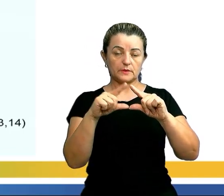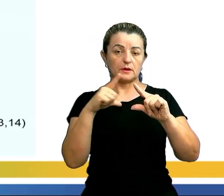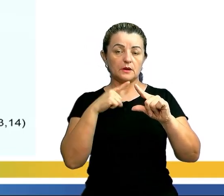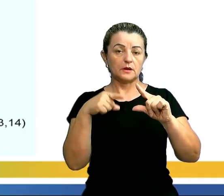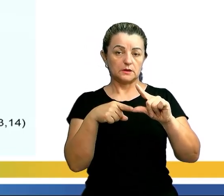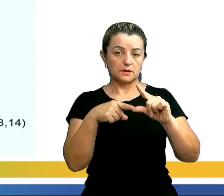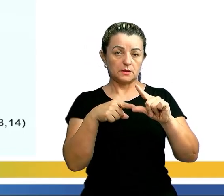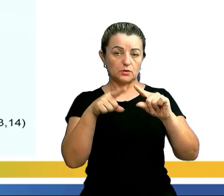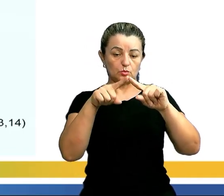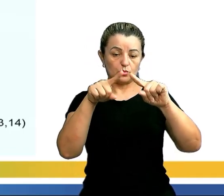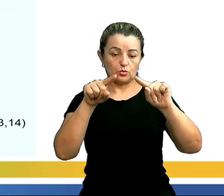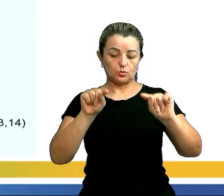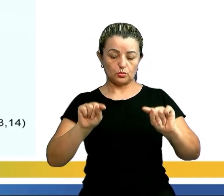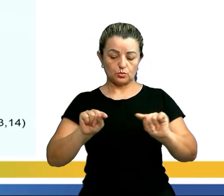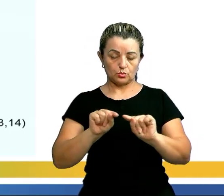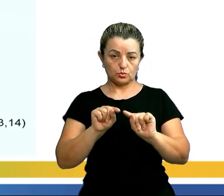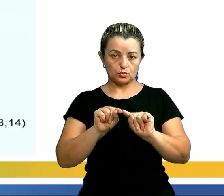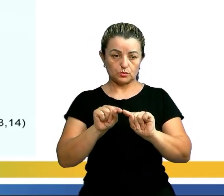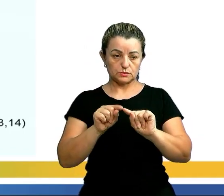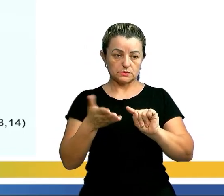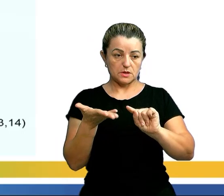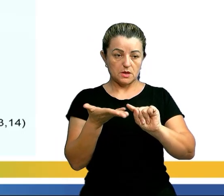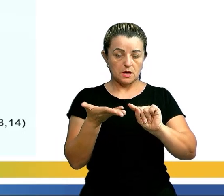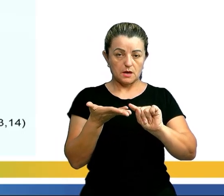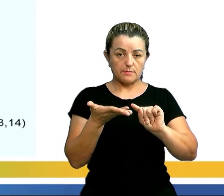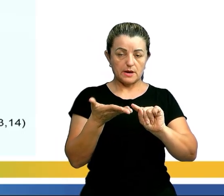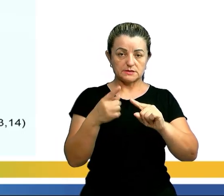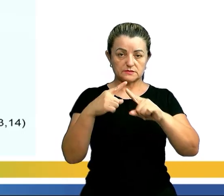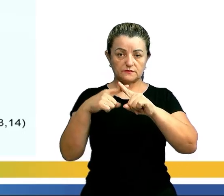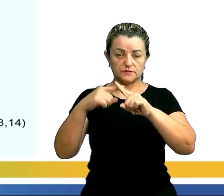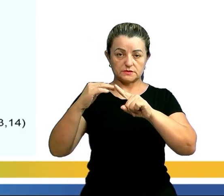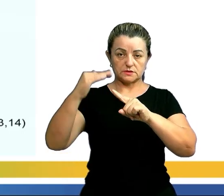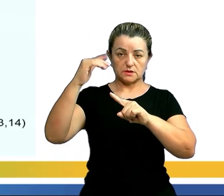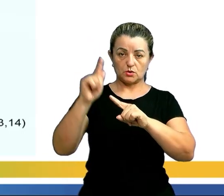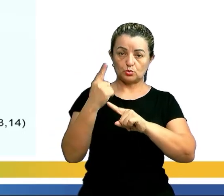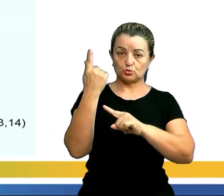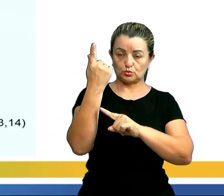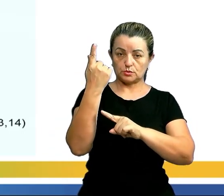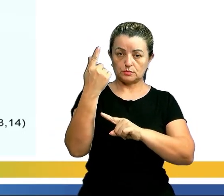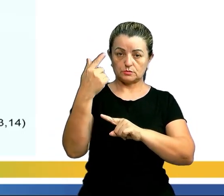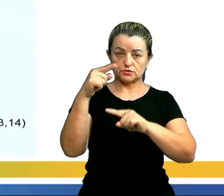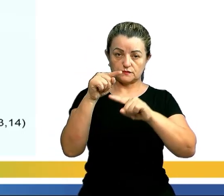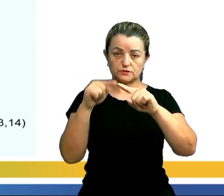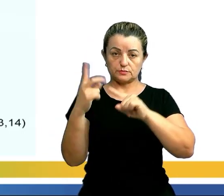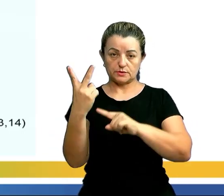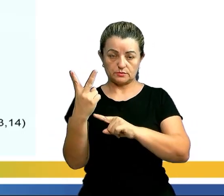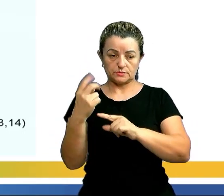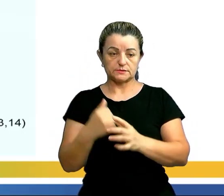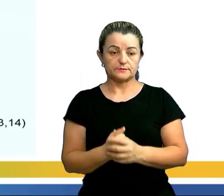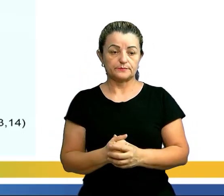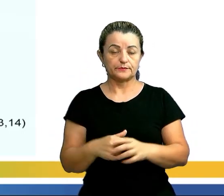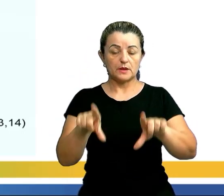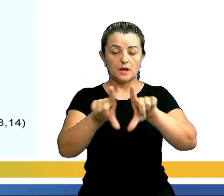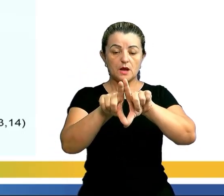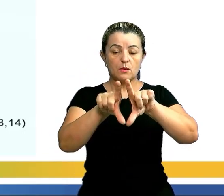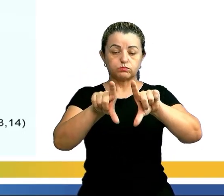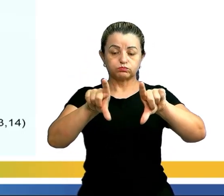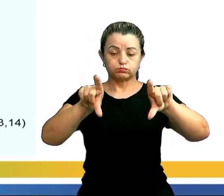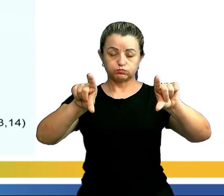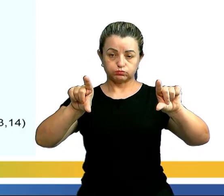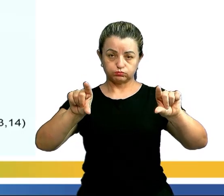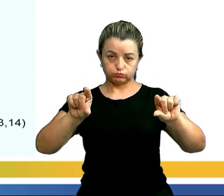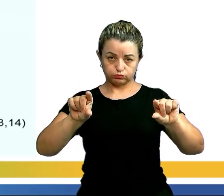aqui o triângulo, onde a área é a base vezes a altura dividido para 2. O retângulo é apenas a base